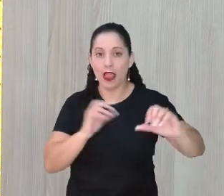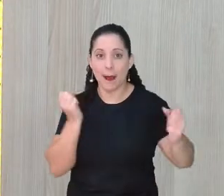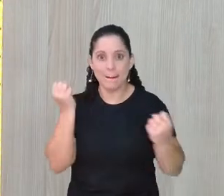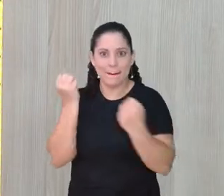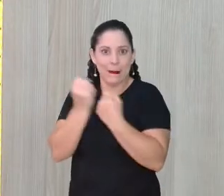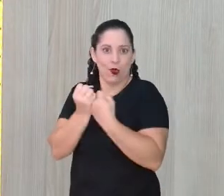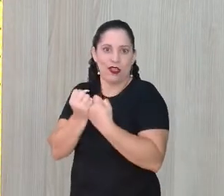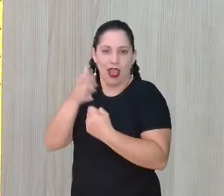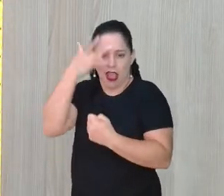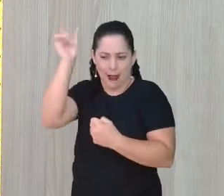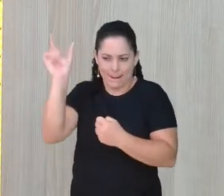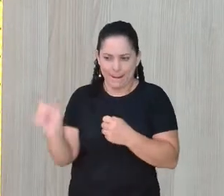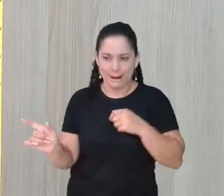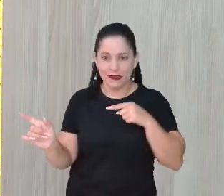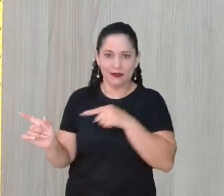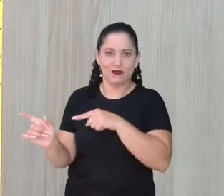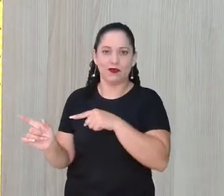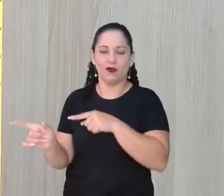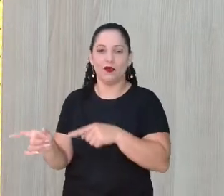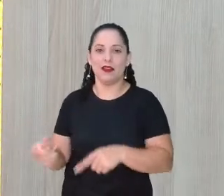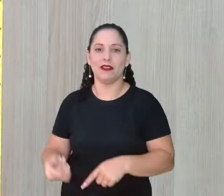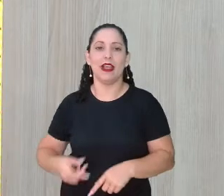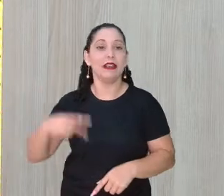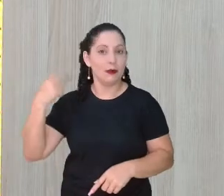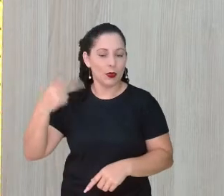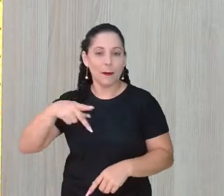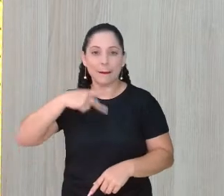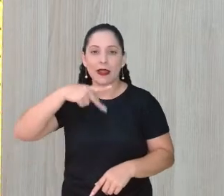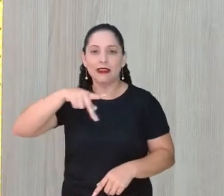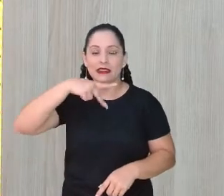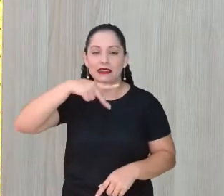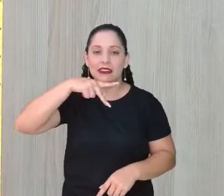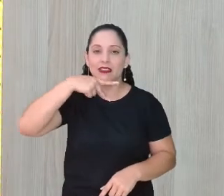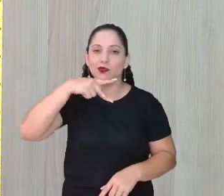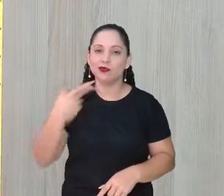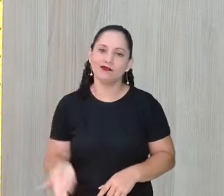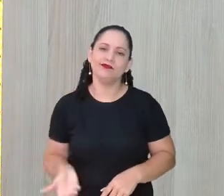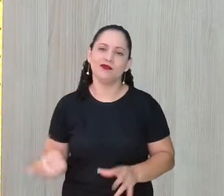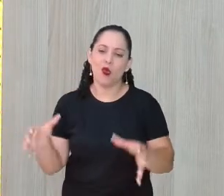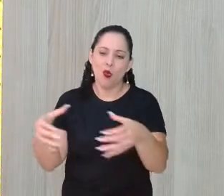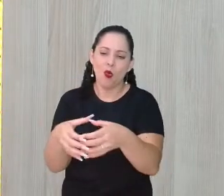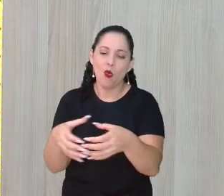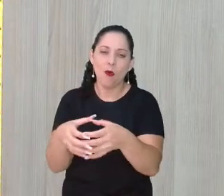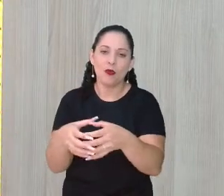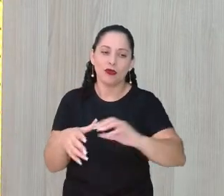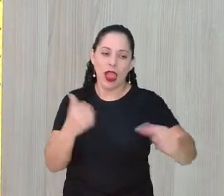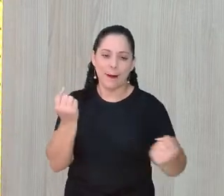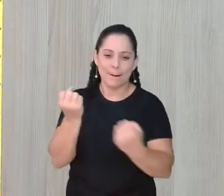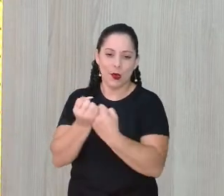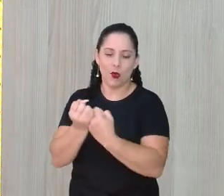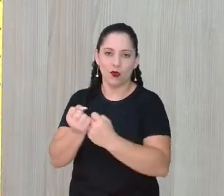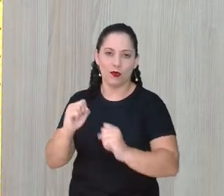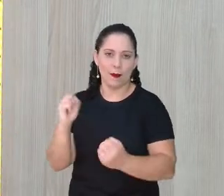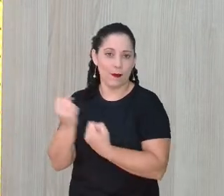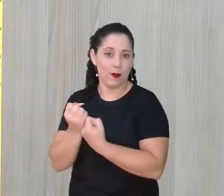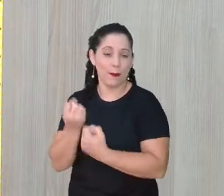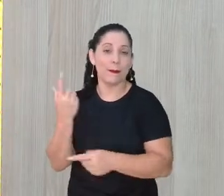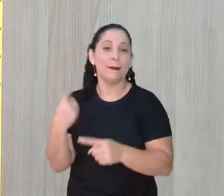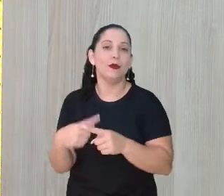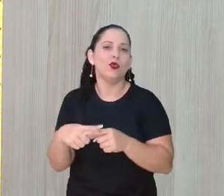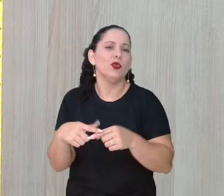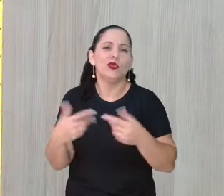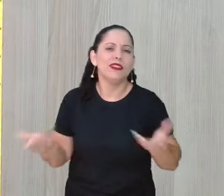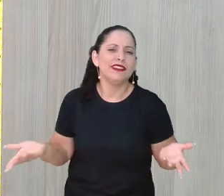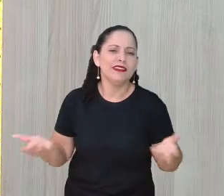tal pessoa, apoiar tal partido, apoiar tal grupo. Então, é necessário que a gente esteja